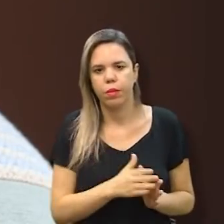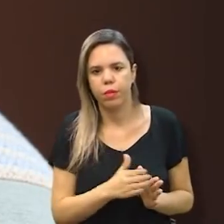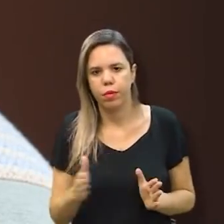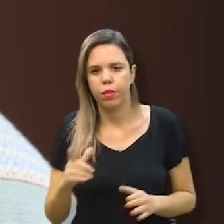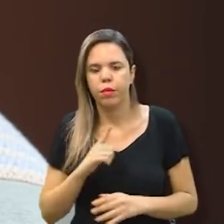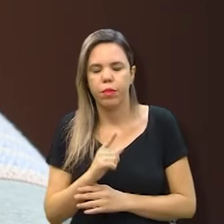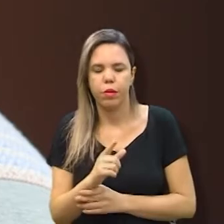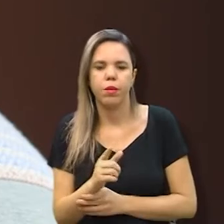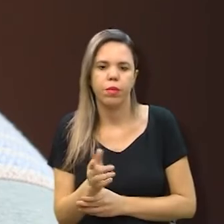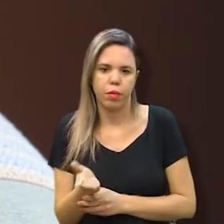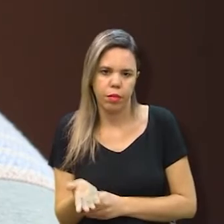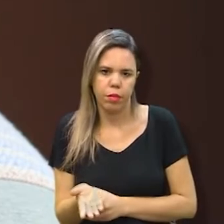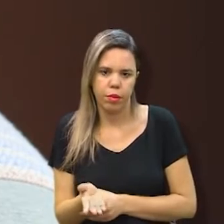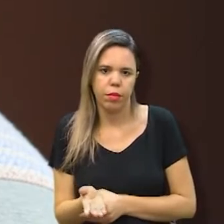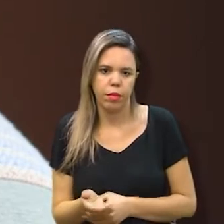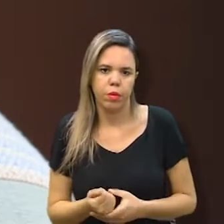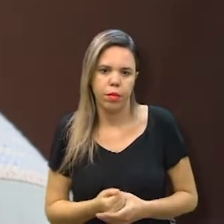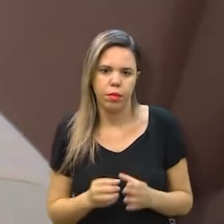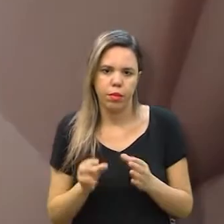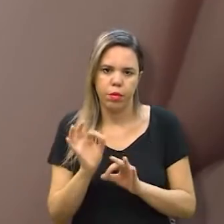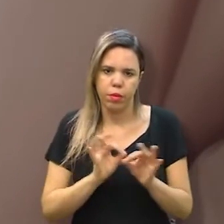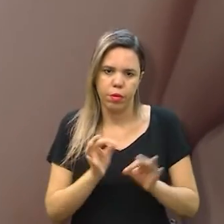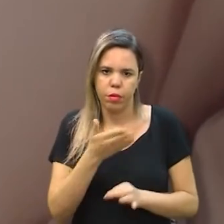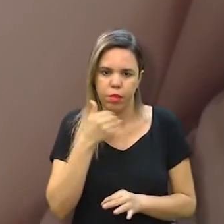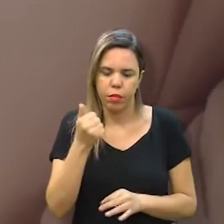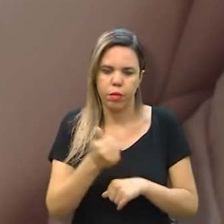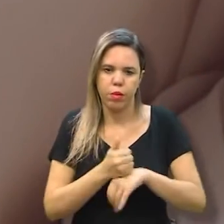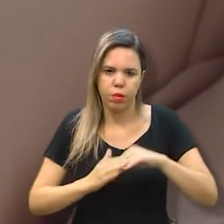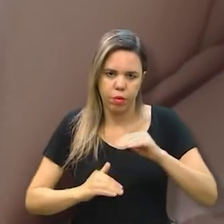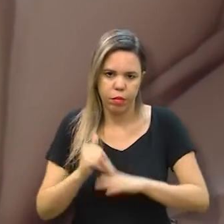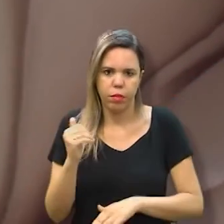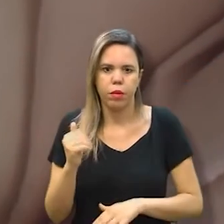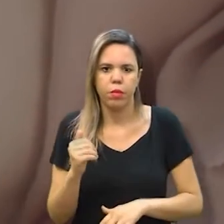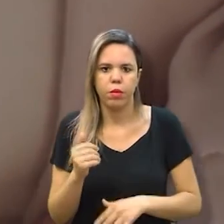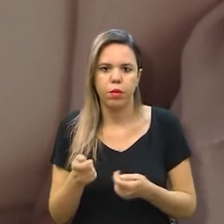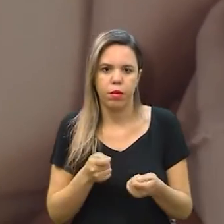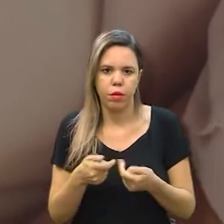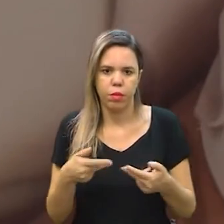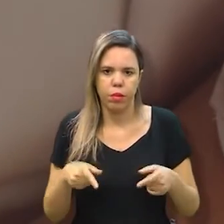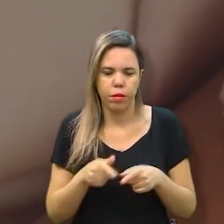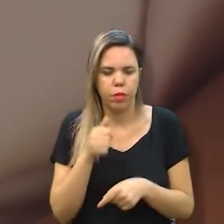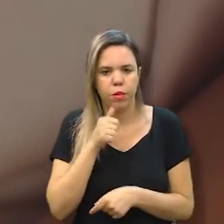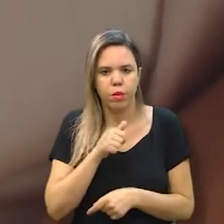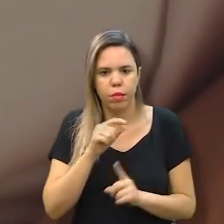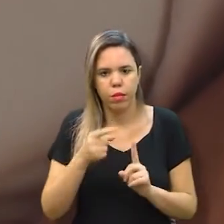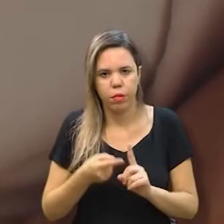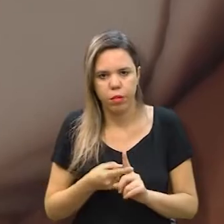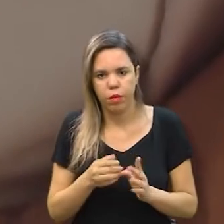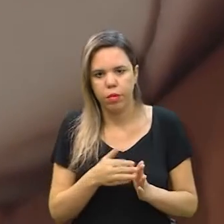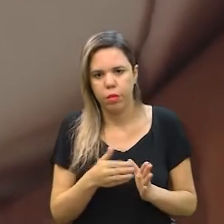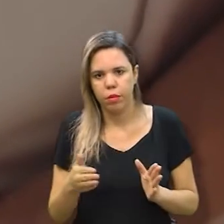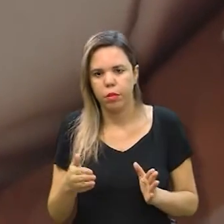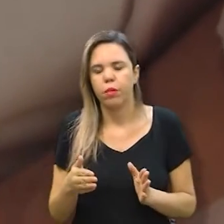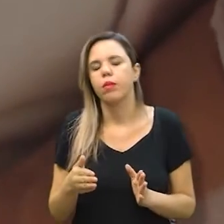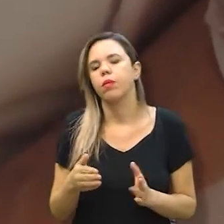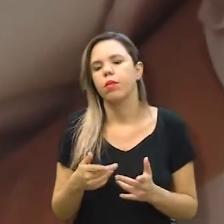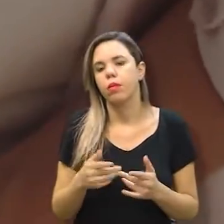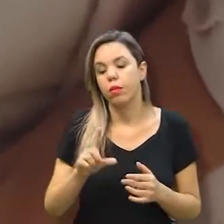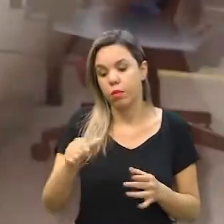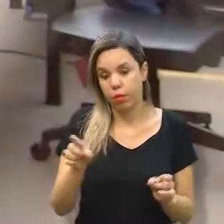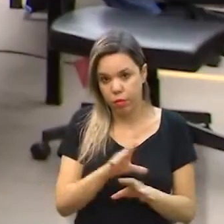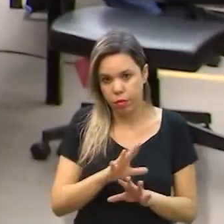possam ter acesso a isso, para aprimoramento dos profissionais que lidam com as mulheres gestantes, com